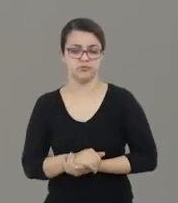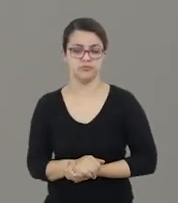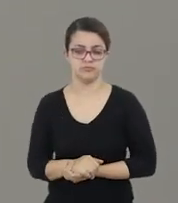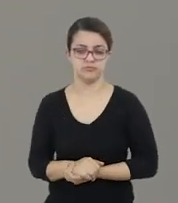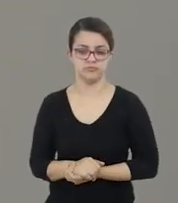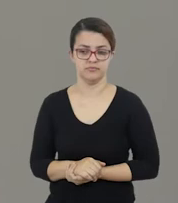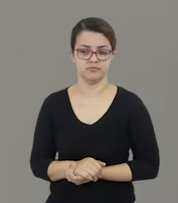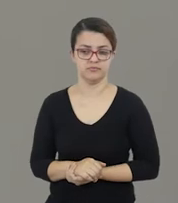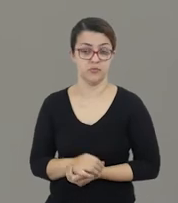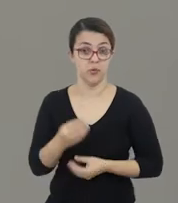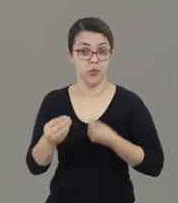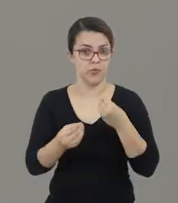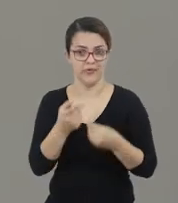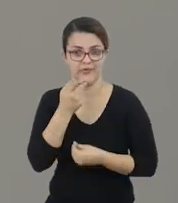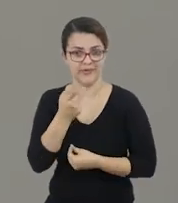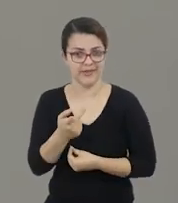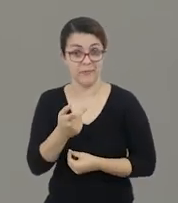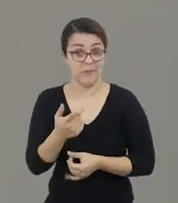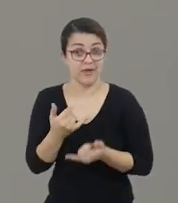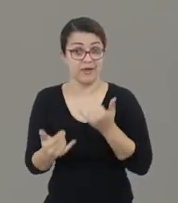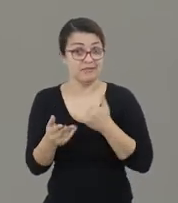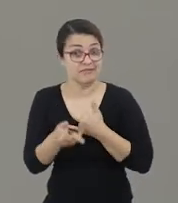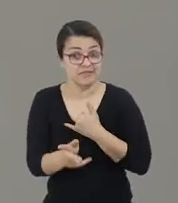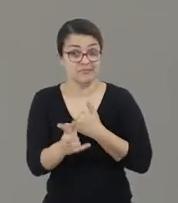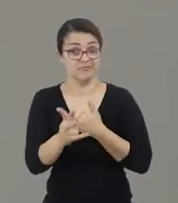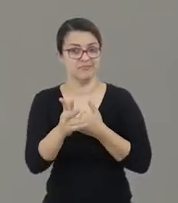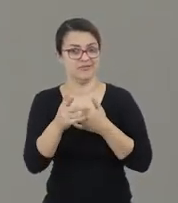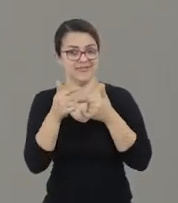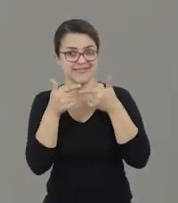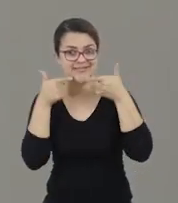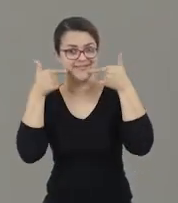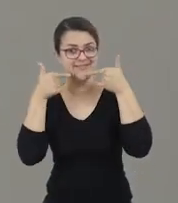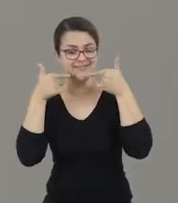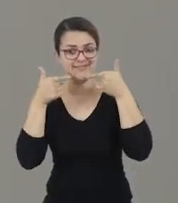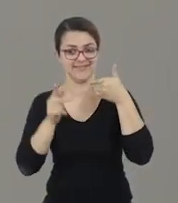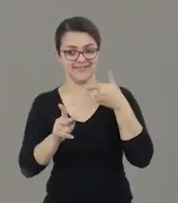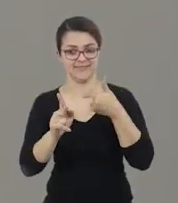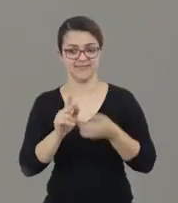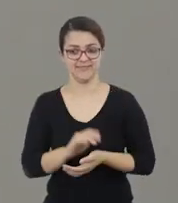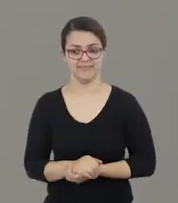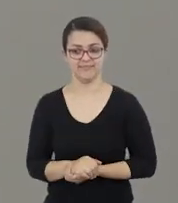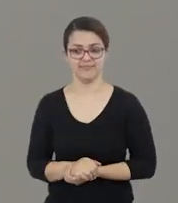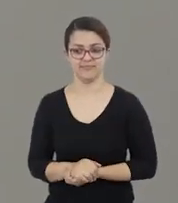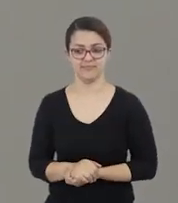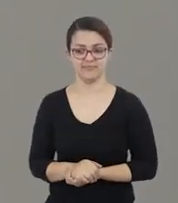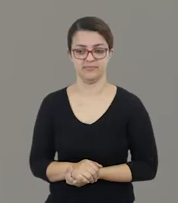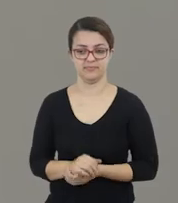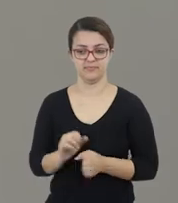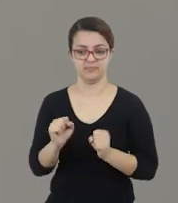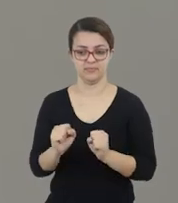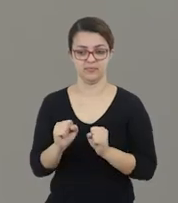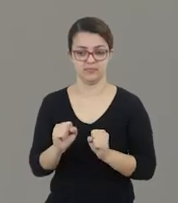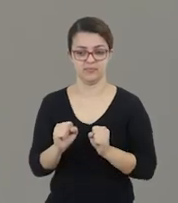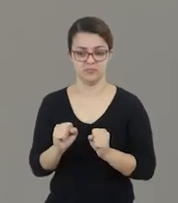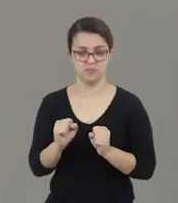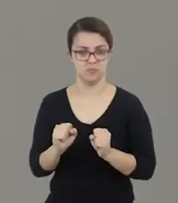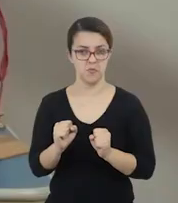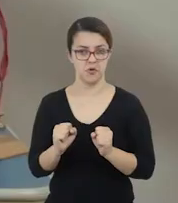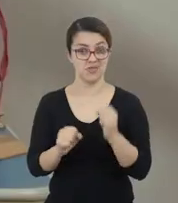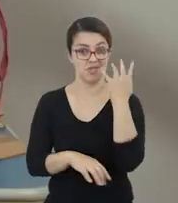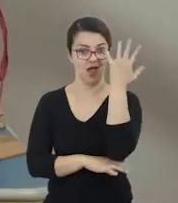boquinha, como eu falei, ele parece que está sempre sorrindo, tá? E olha aí. E vocês podem colocá-lo lá